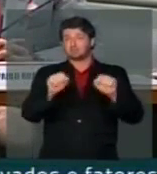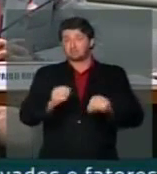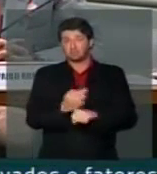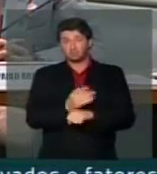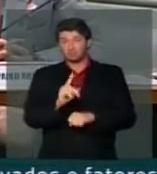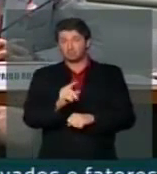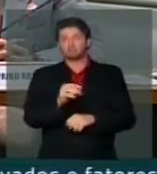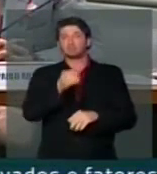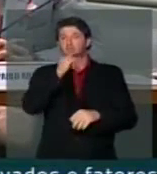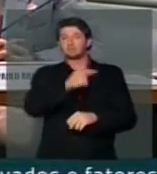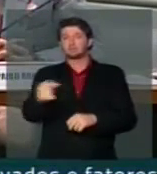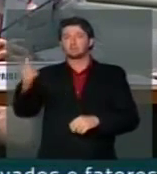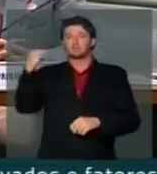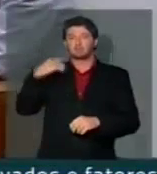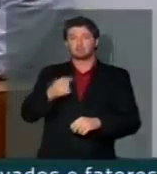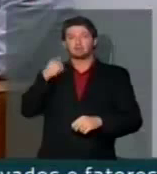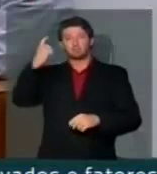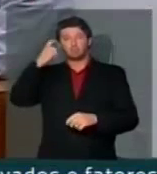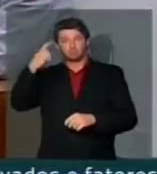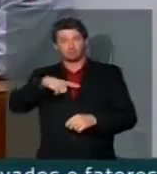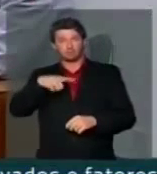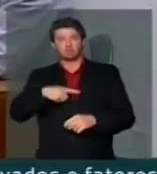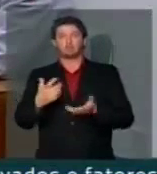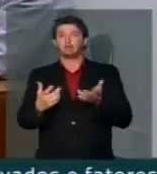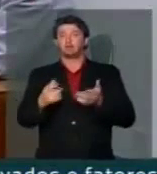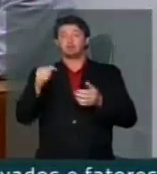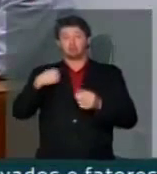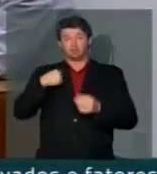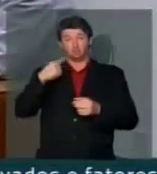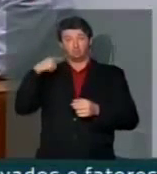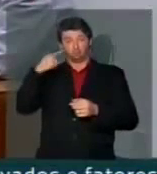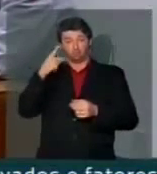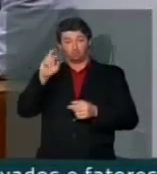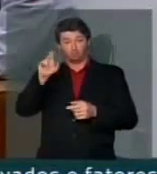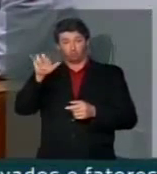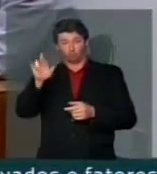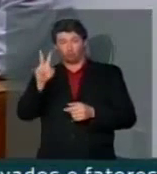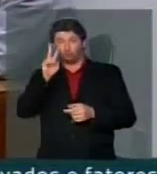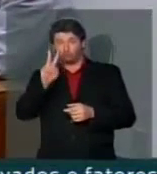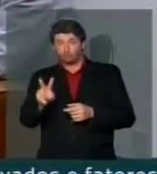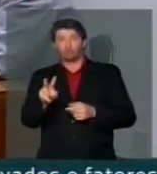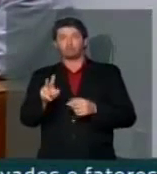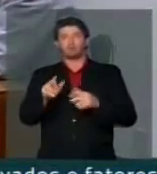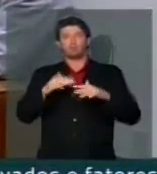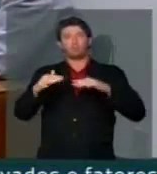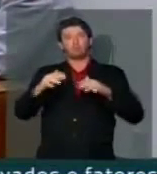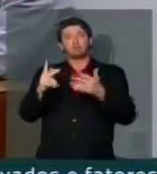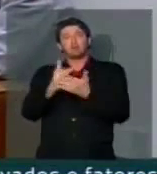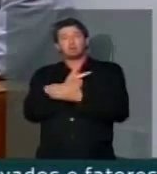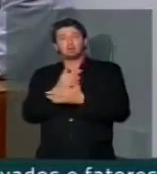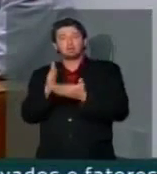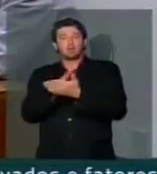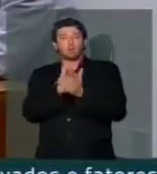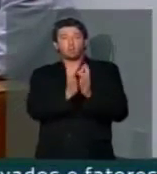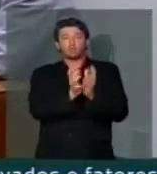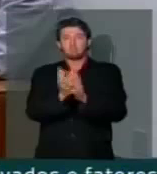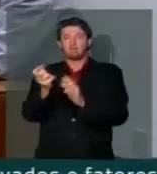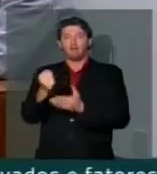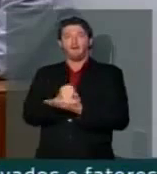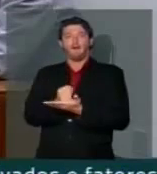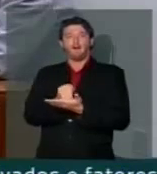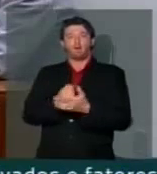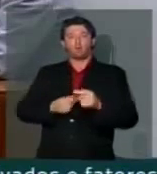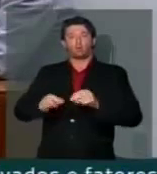levantei isso na semana passada, me preocupa, pelo menos a esse promotor aqui, observar um certo movimento de setores que estão tentando